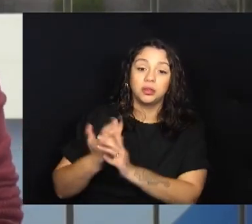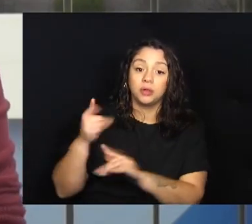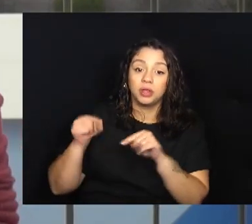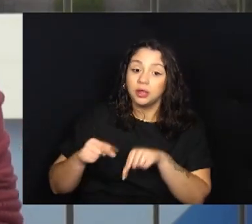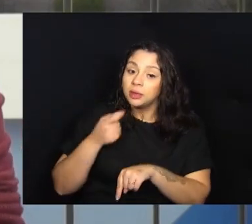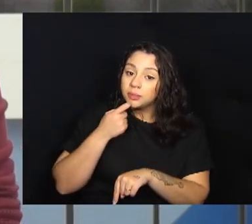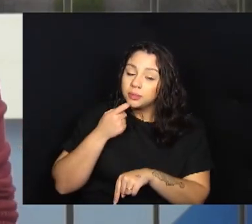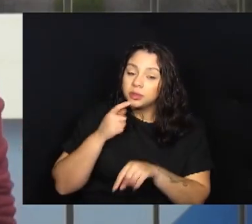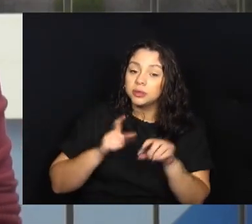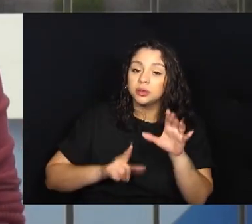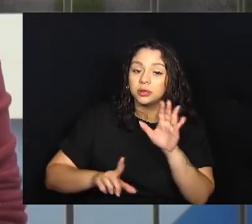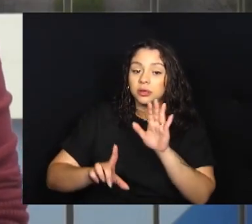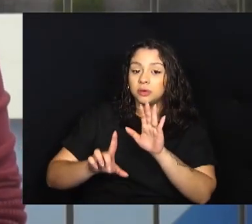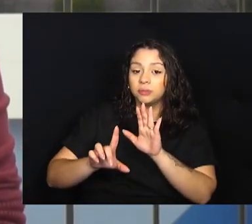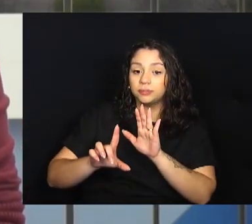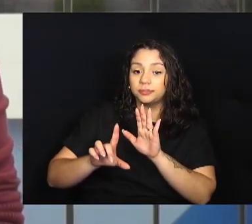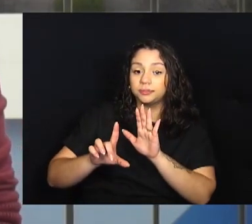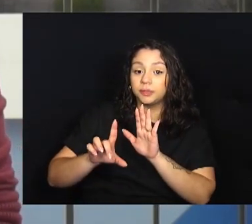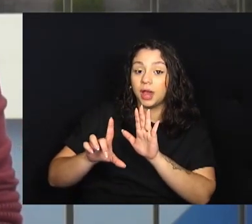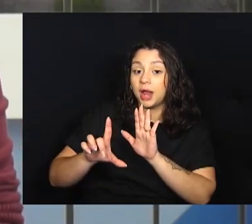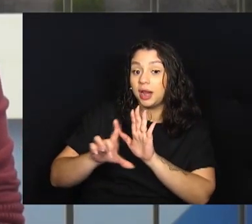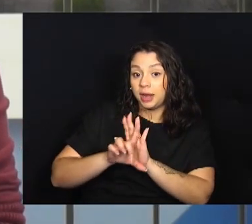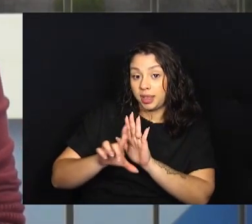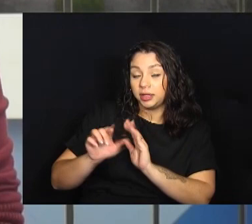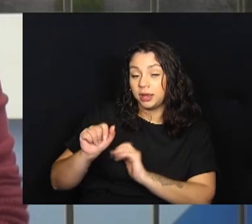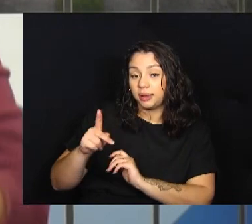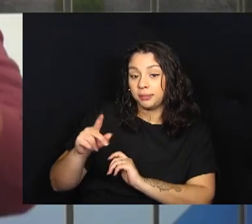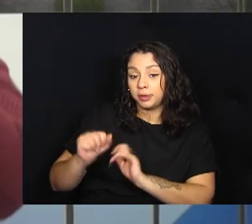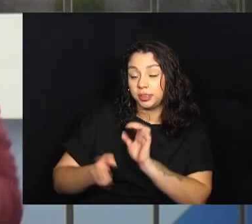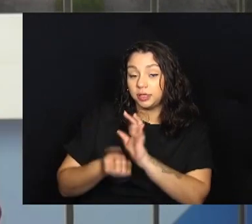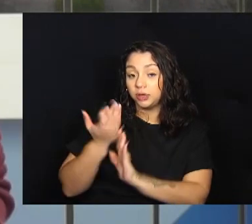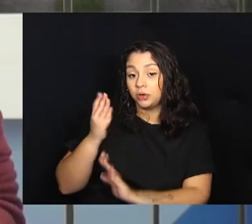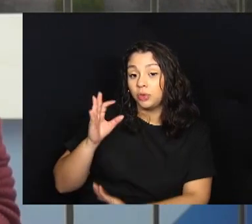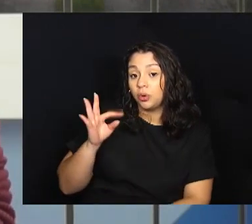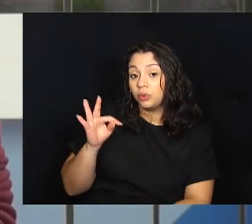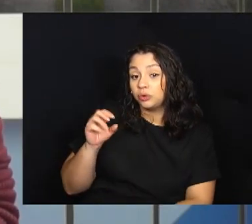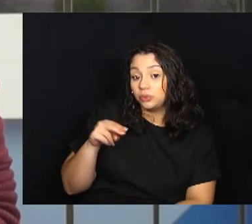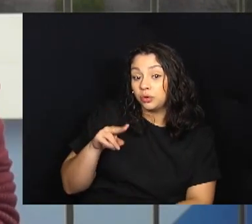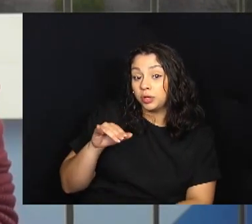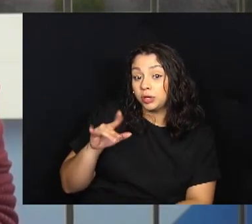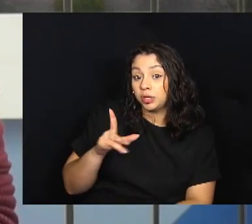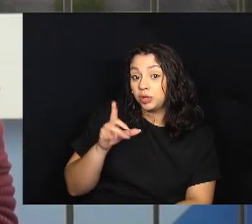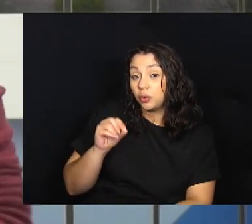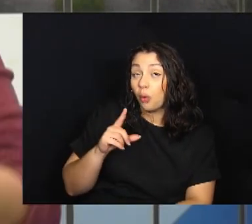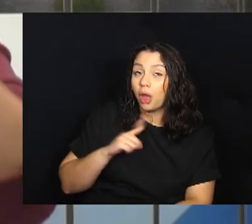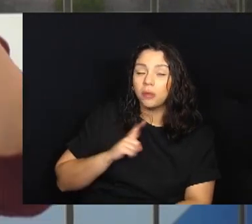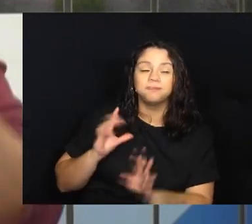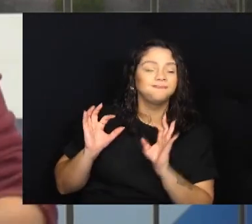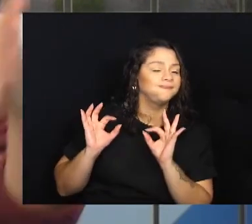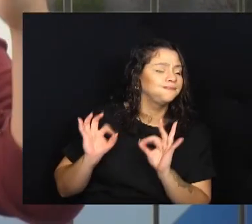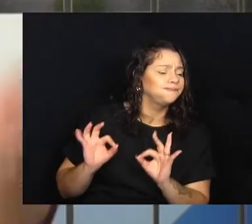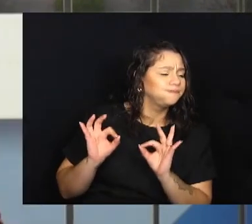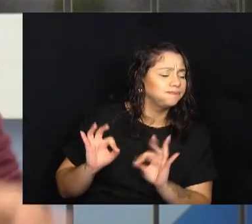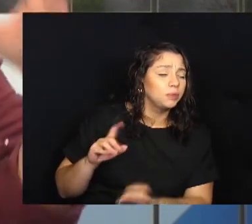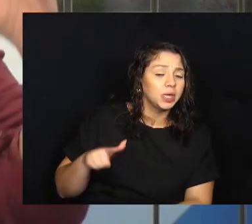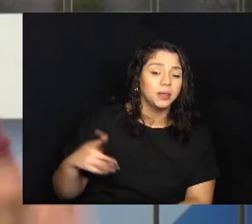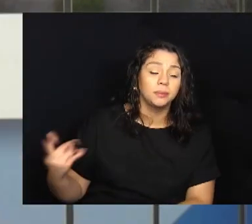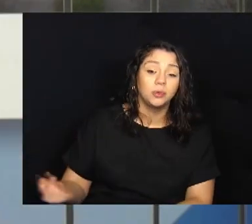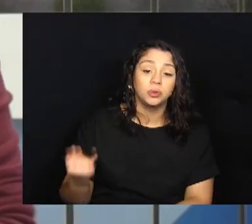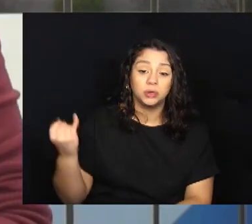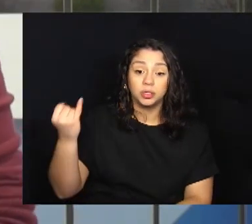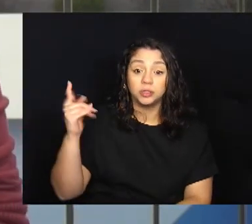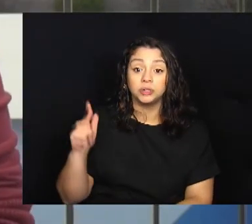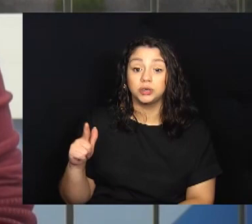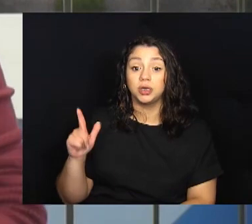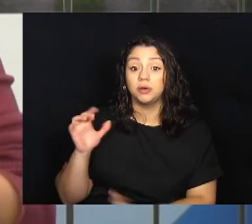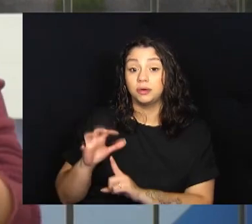do ex-prefeito Toninho, ele é uma das maiores preciosidades que nós temos, com um impacto grande na vivência